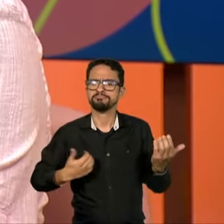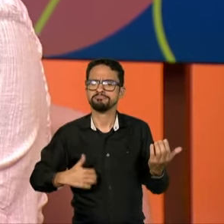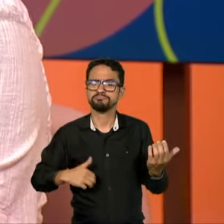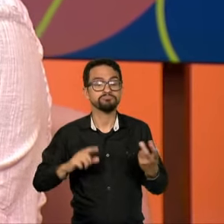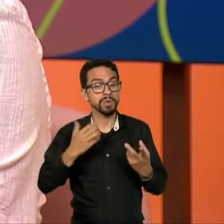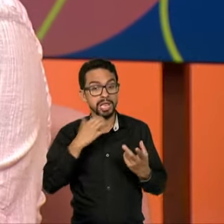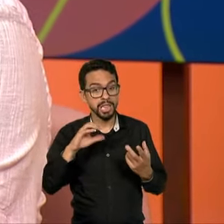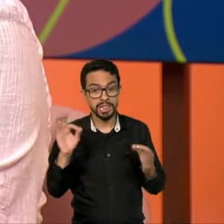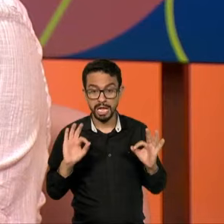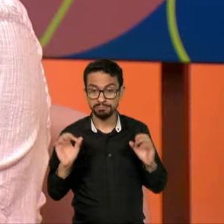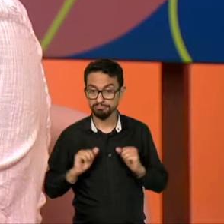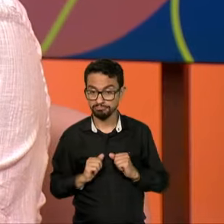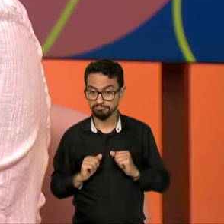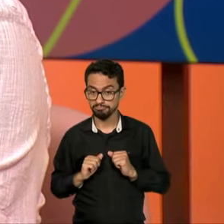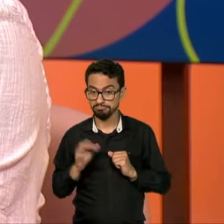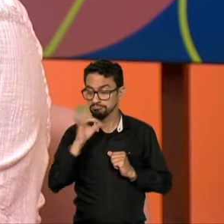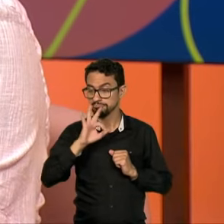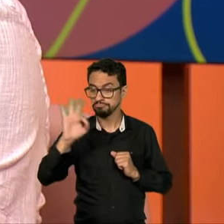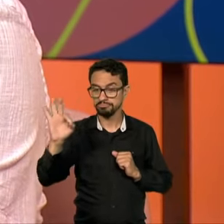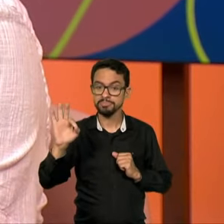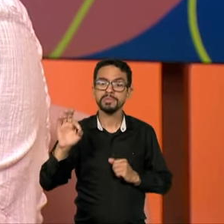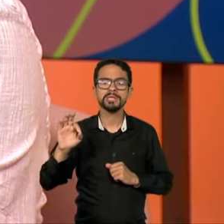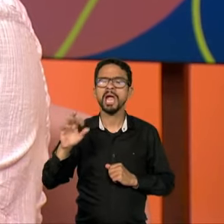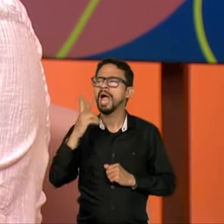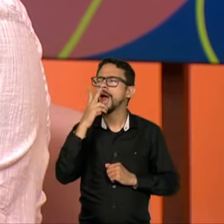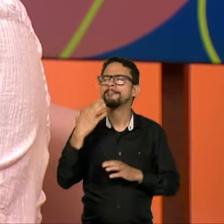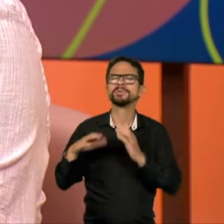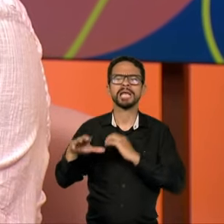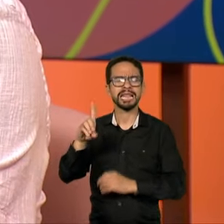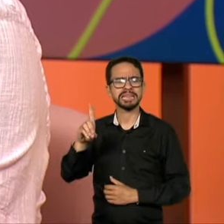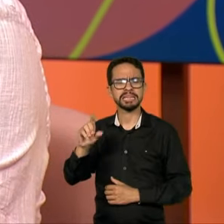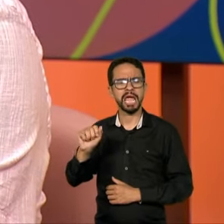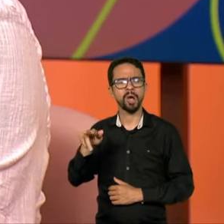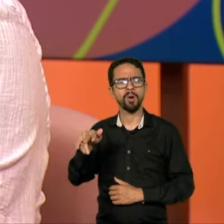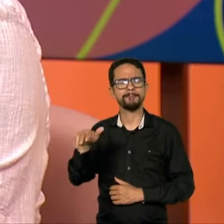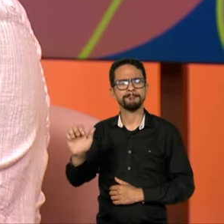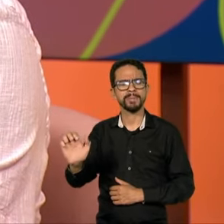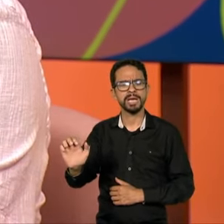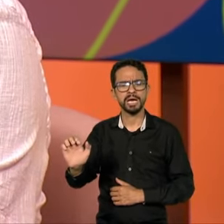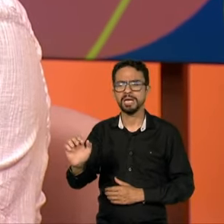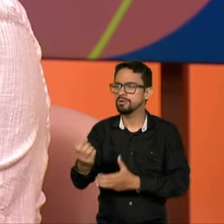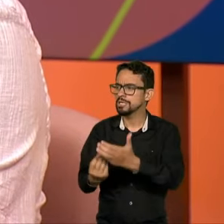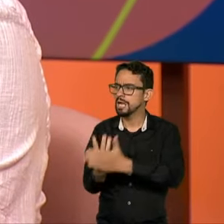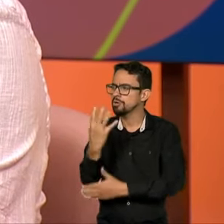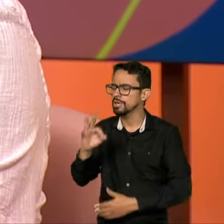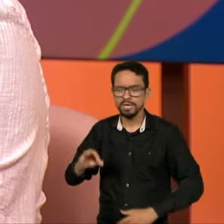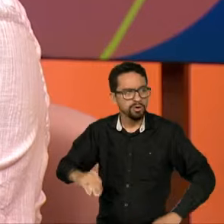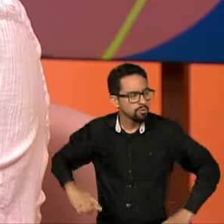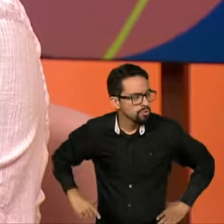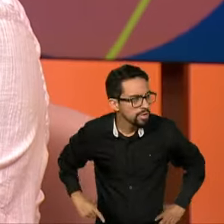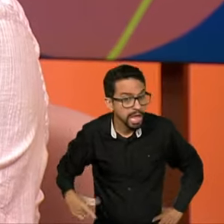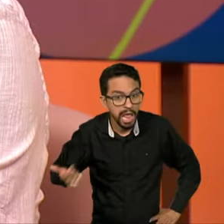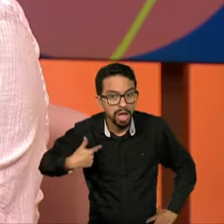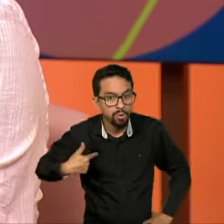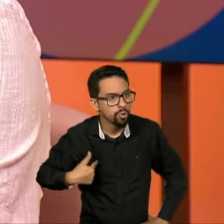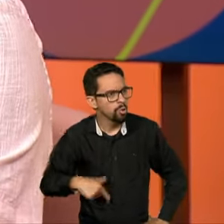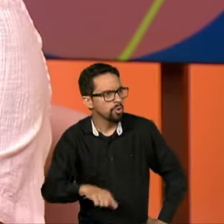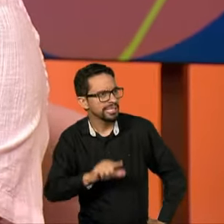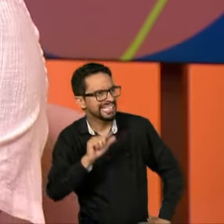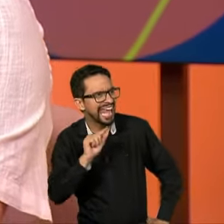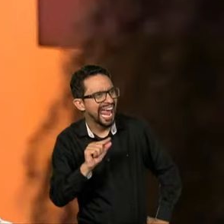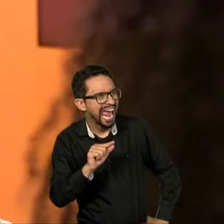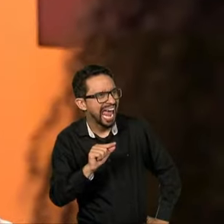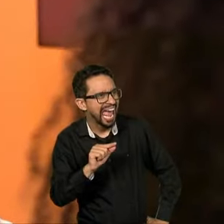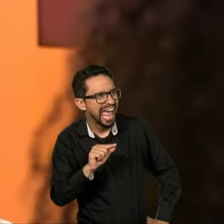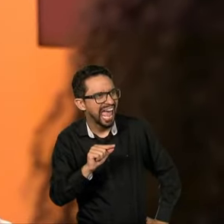cantar. Aí ele tocou uma música para mim, Down in Me. E ele falou, acabei de fazer. Eu falei, que isso? Poeta, eu, para fazer